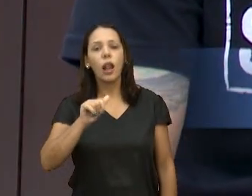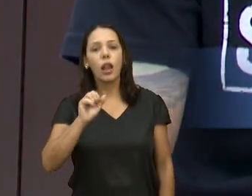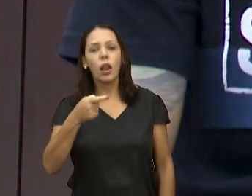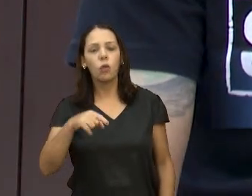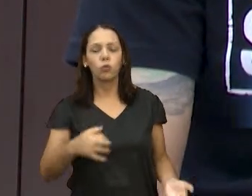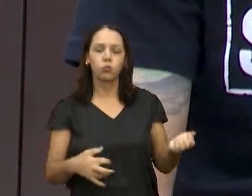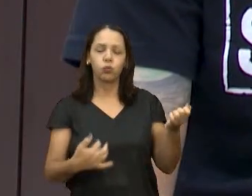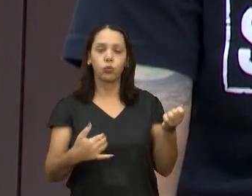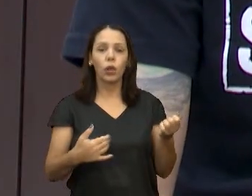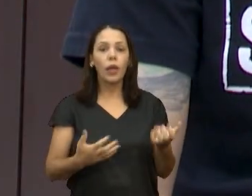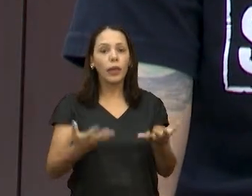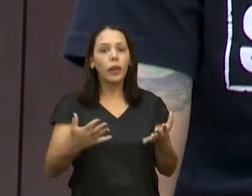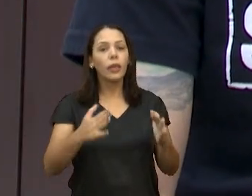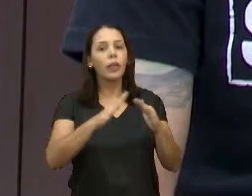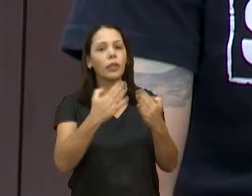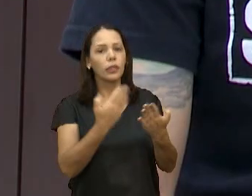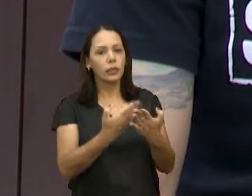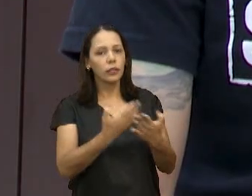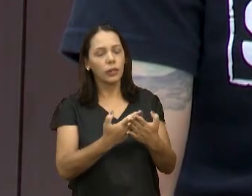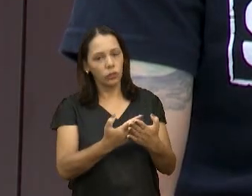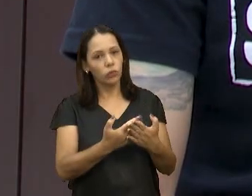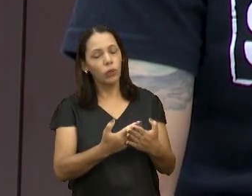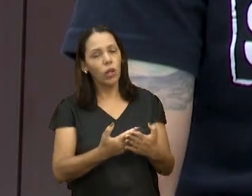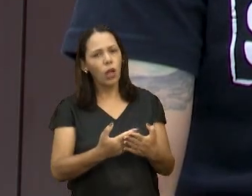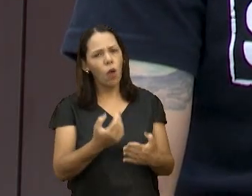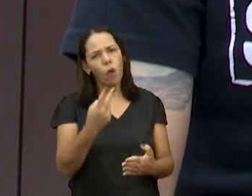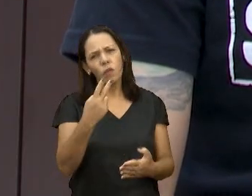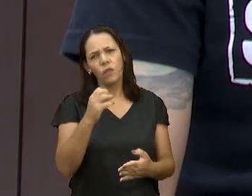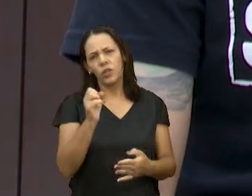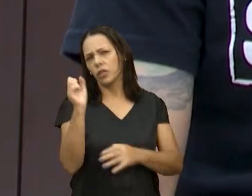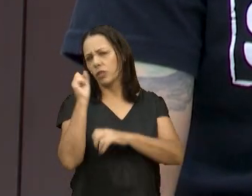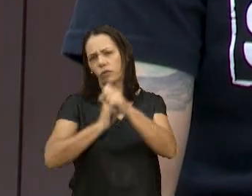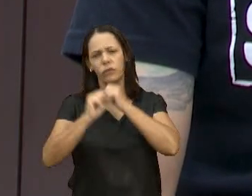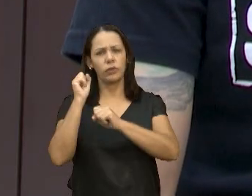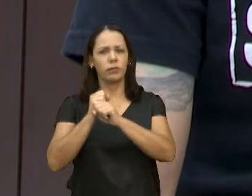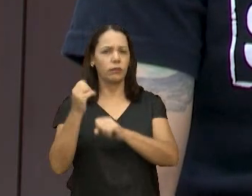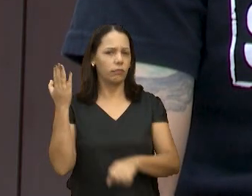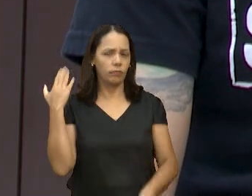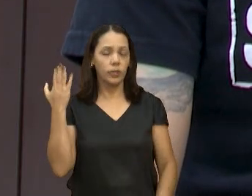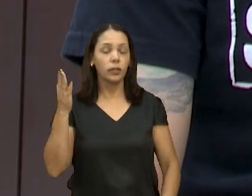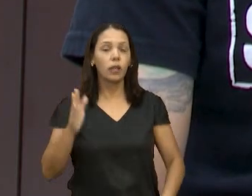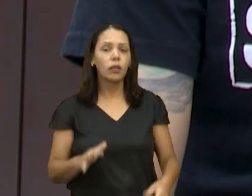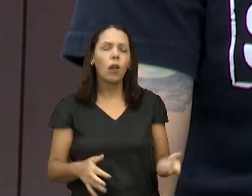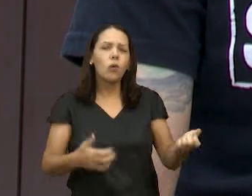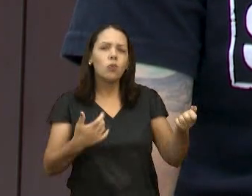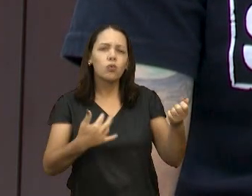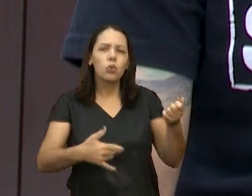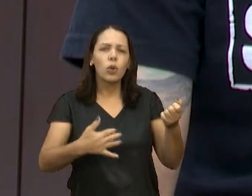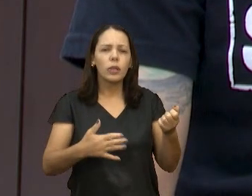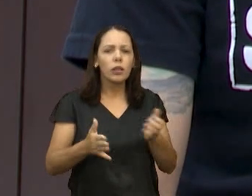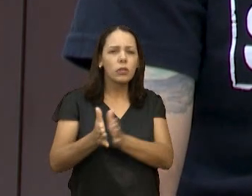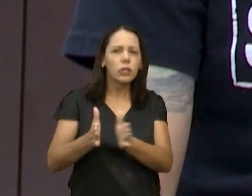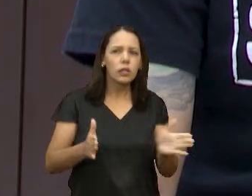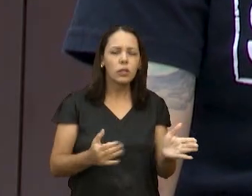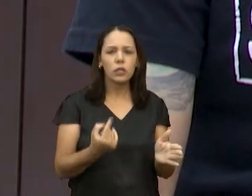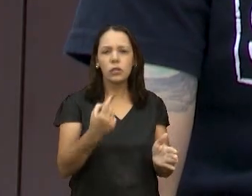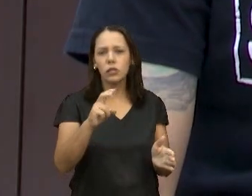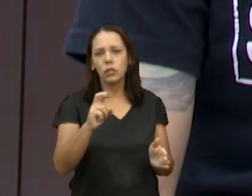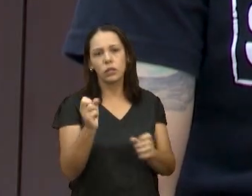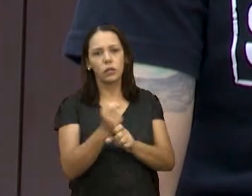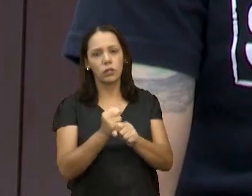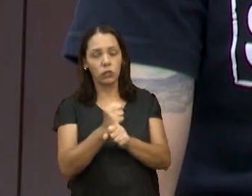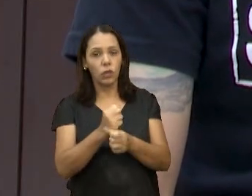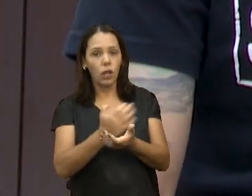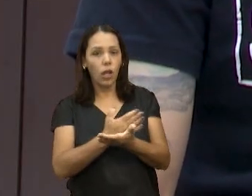atrás, né? Foi por acaso que aconteceu, aí toquei durante acho que uns 15 anos mais ou menos.